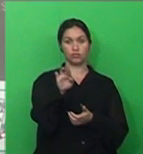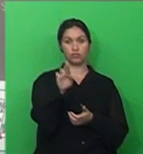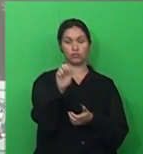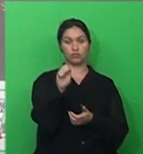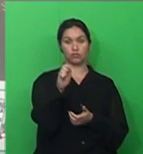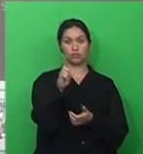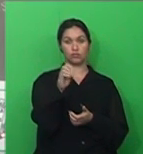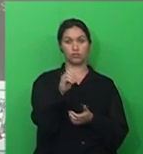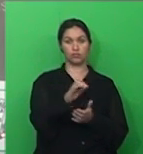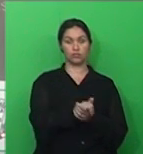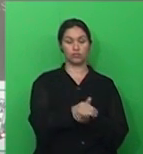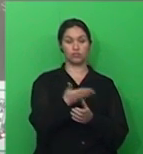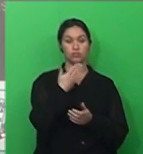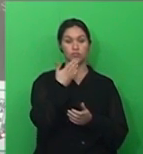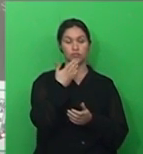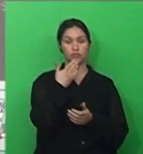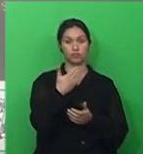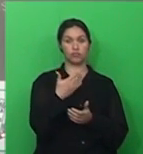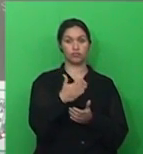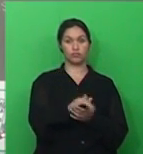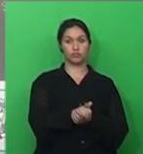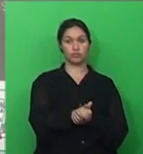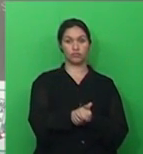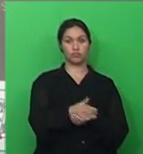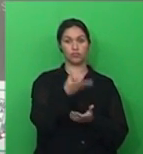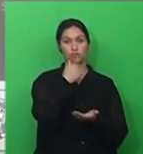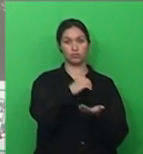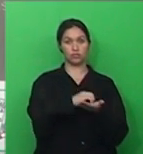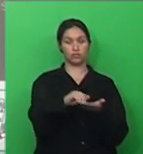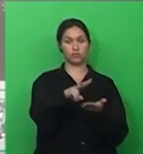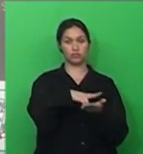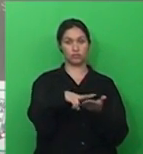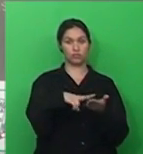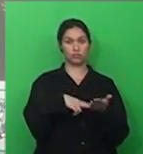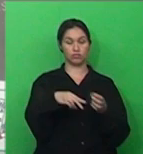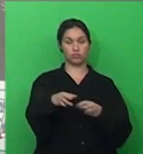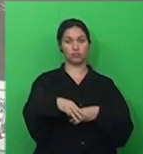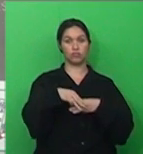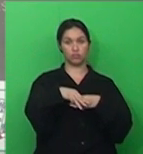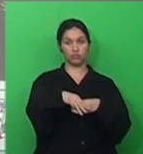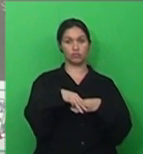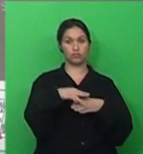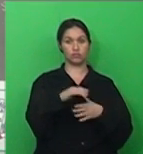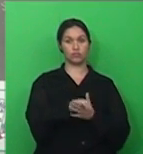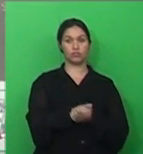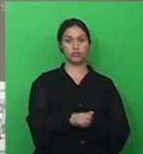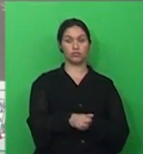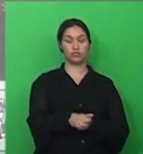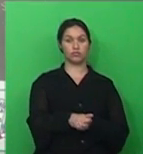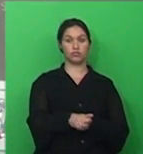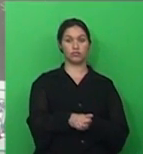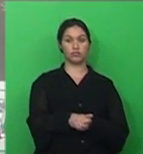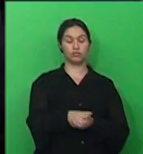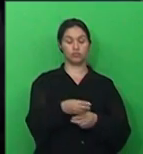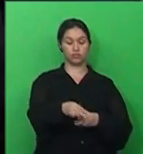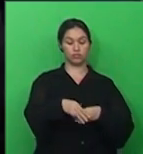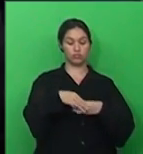atividades. Solicito ao senhor secretário para que faça a leitura da moção. Moção